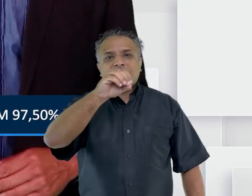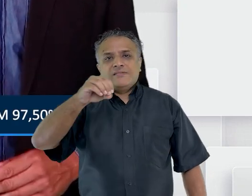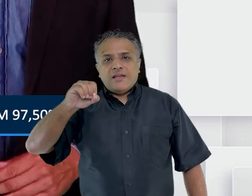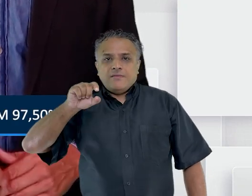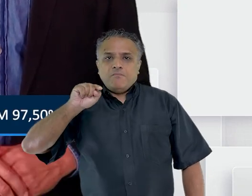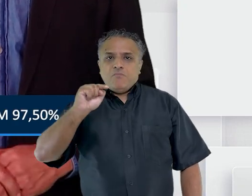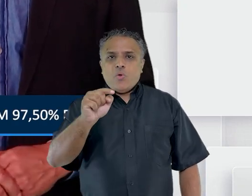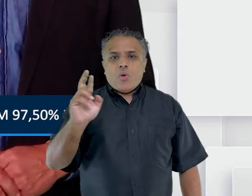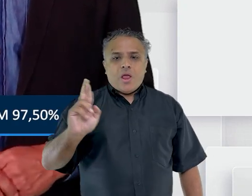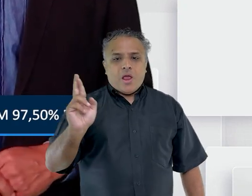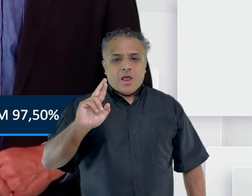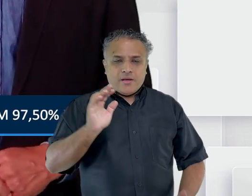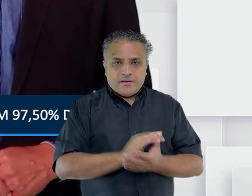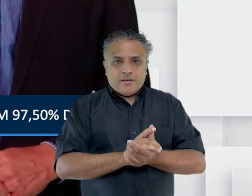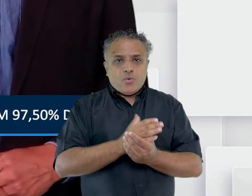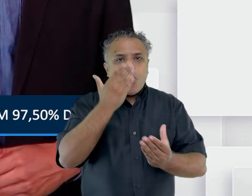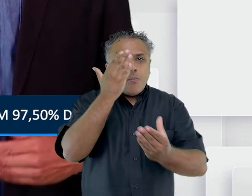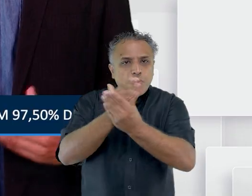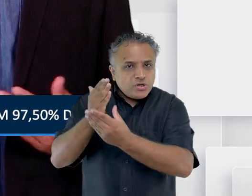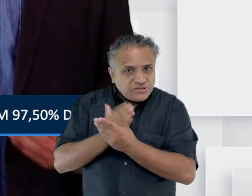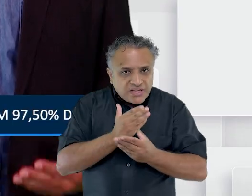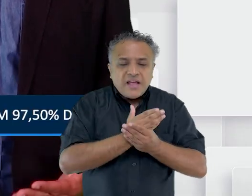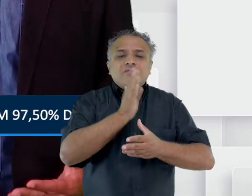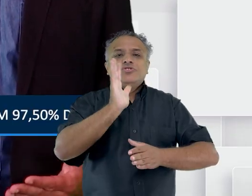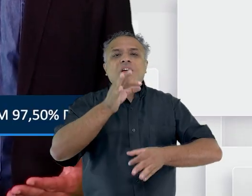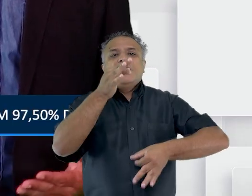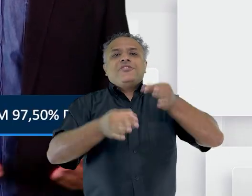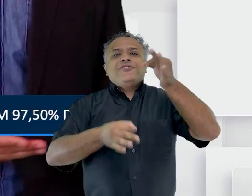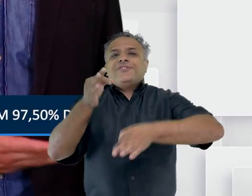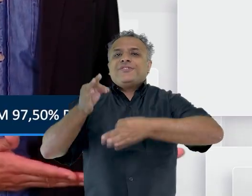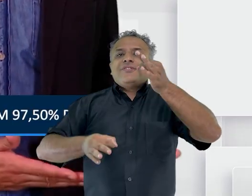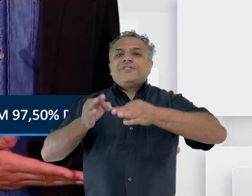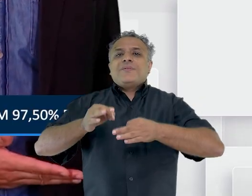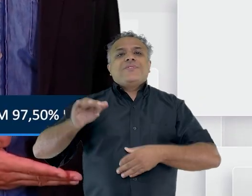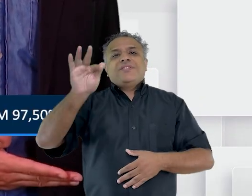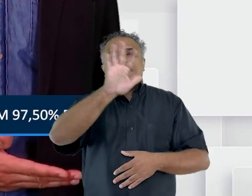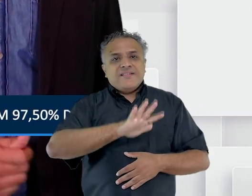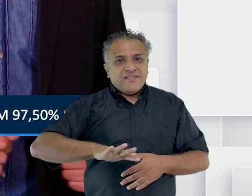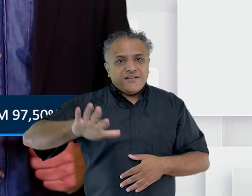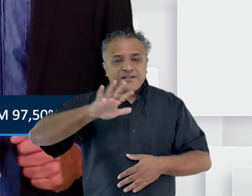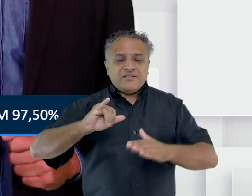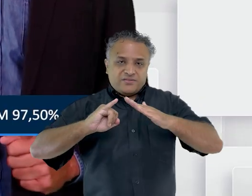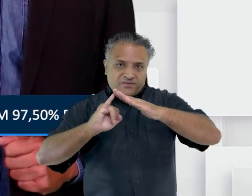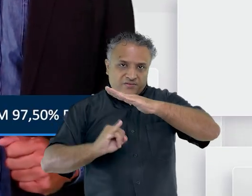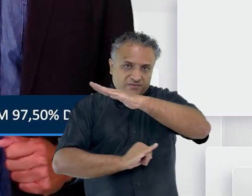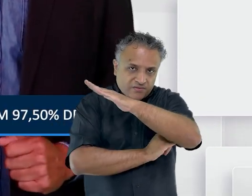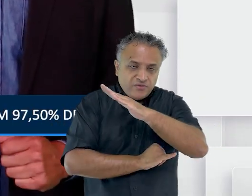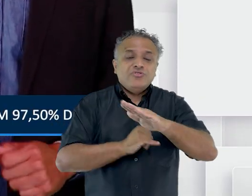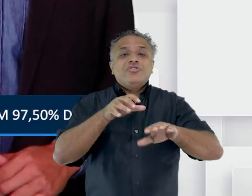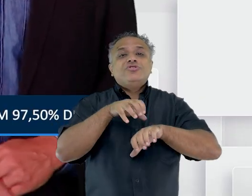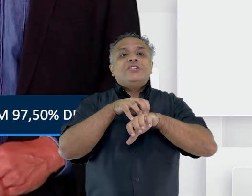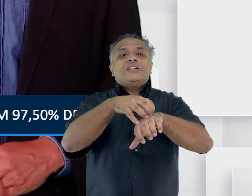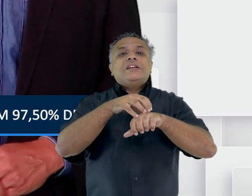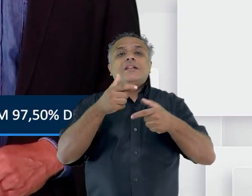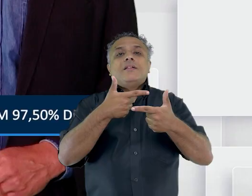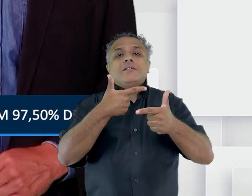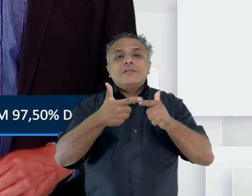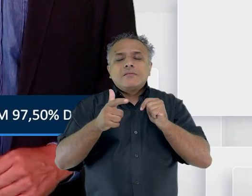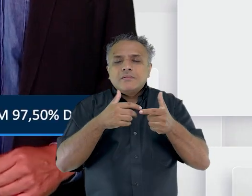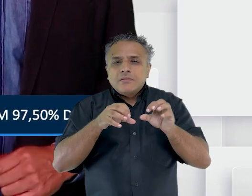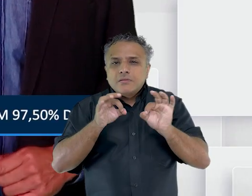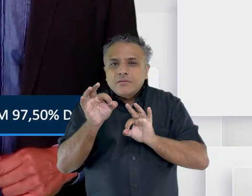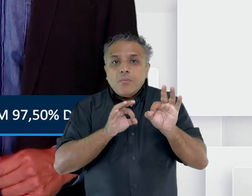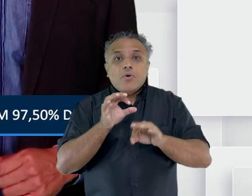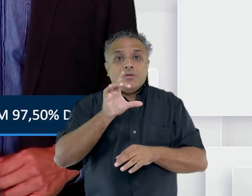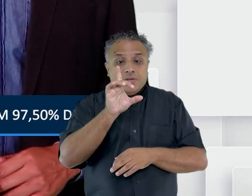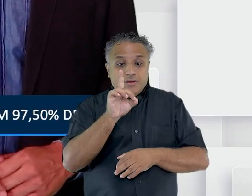5.700.000. Os processos haviam sido ajuizados pelo Departamento Nacional de Infraestrutura de Transportes e foi o próprio DENIT